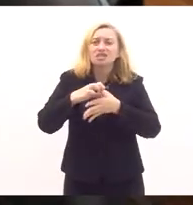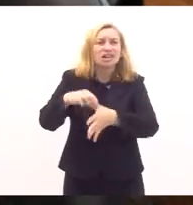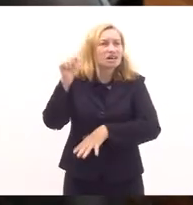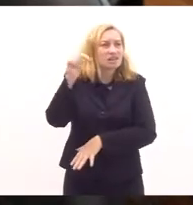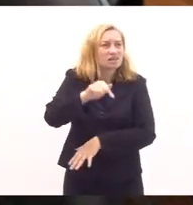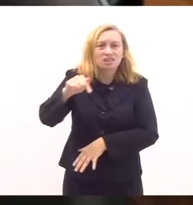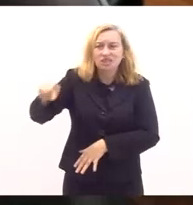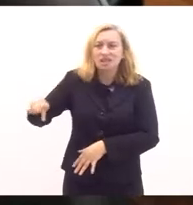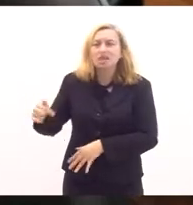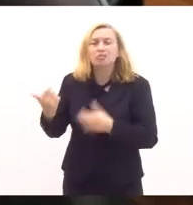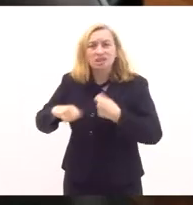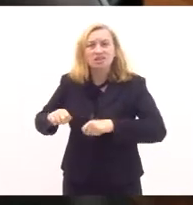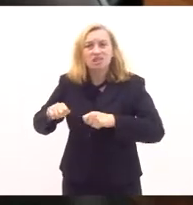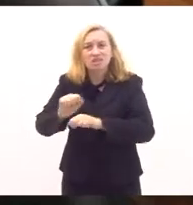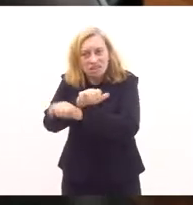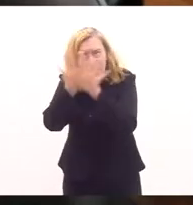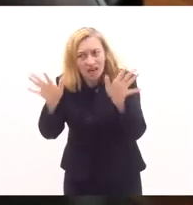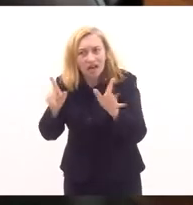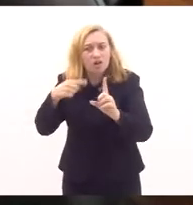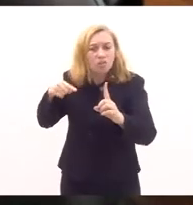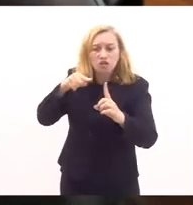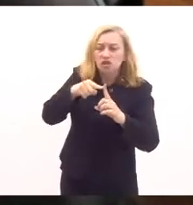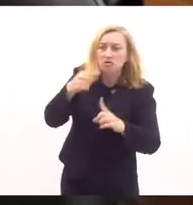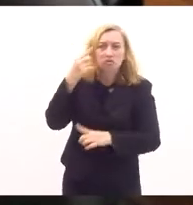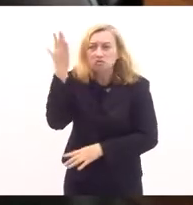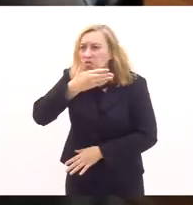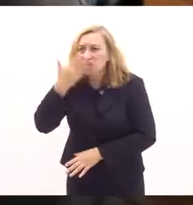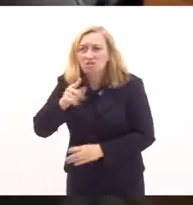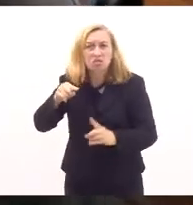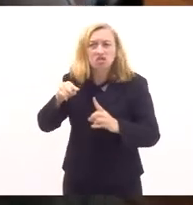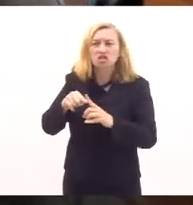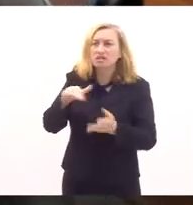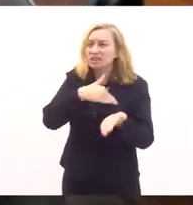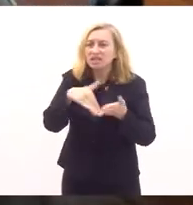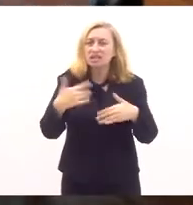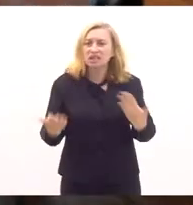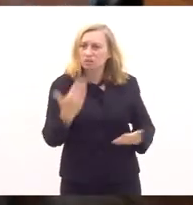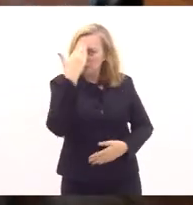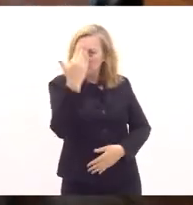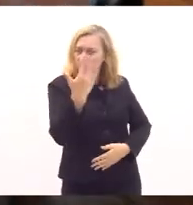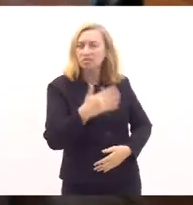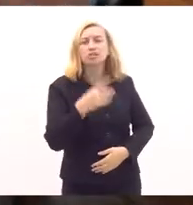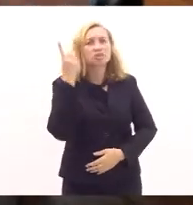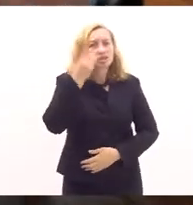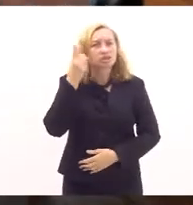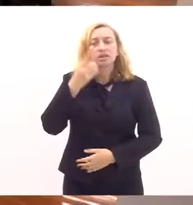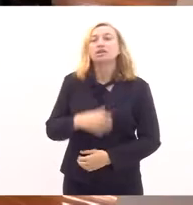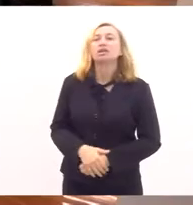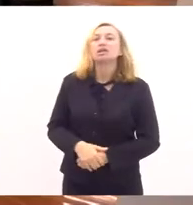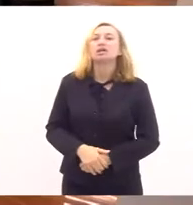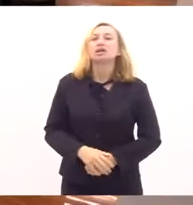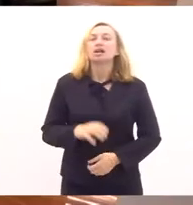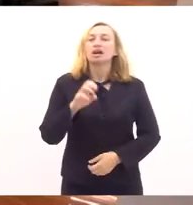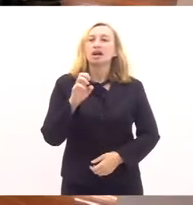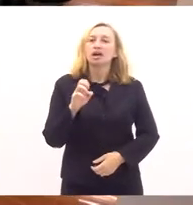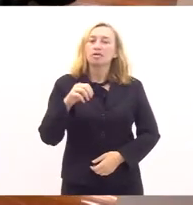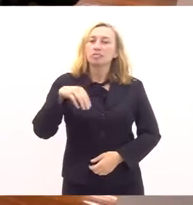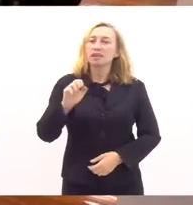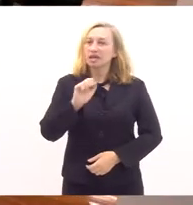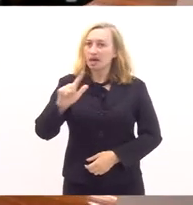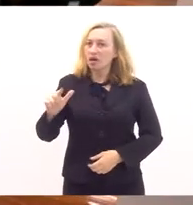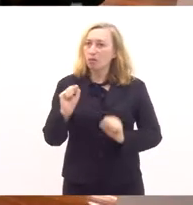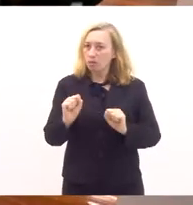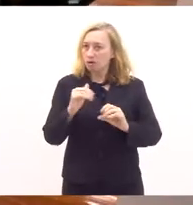claro e objetivo. E eu não estou vendo o objetivo da secretaria. Muito obrigado, deputado. Obrigada, Hélio. Miguel, você